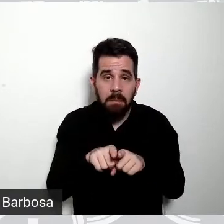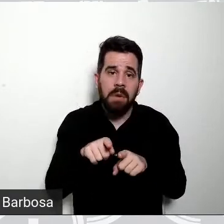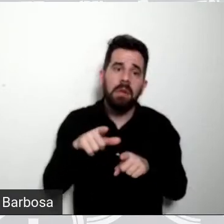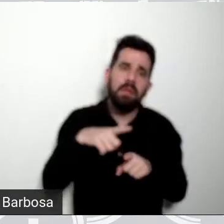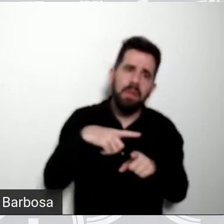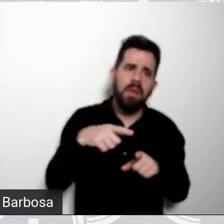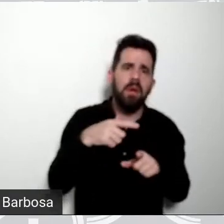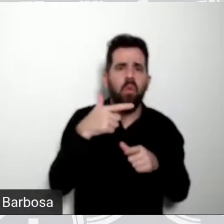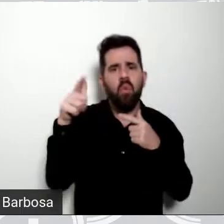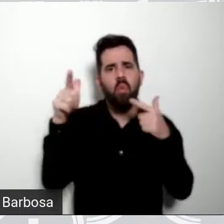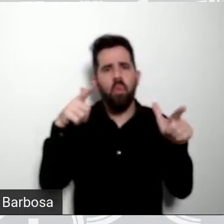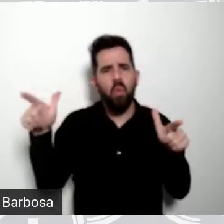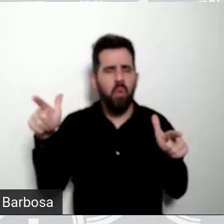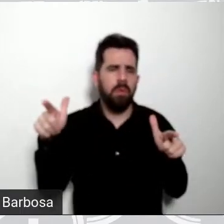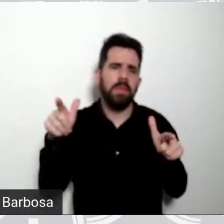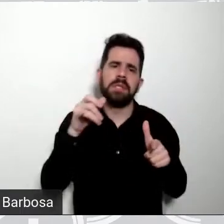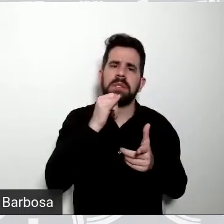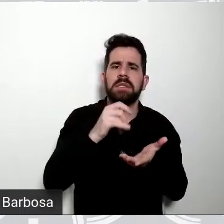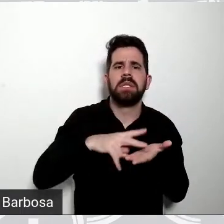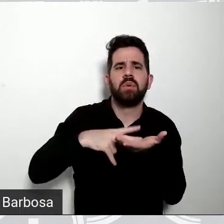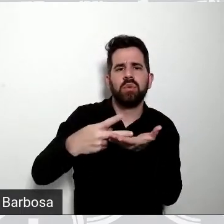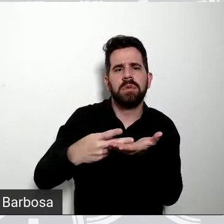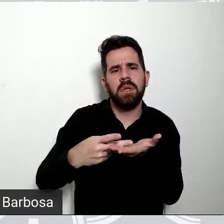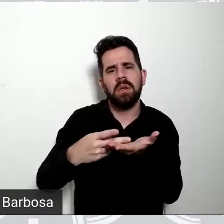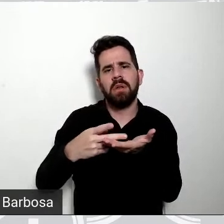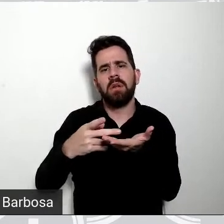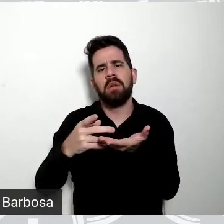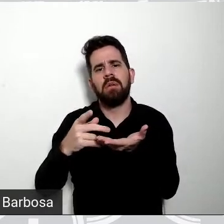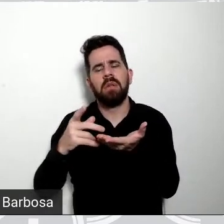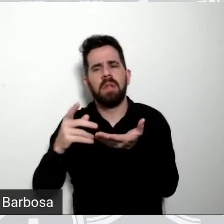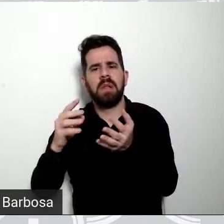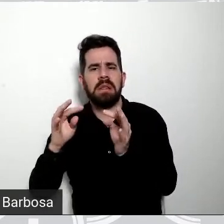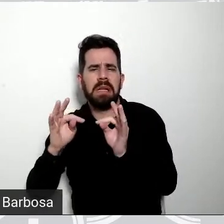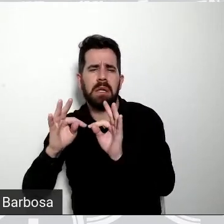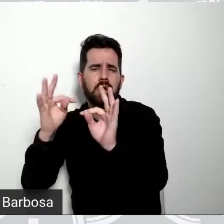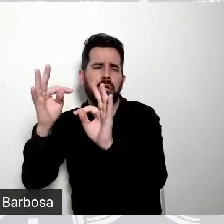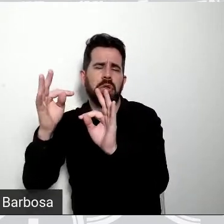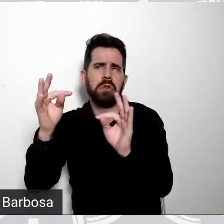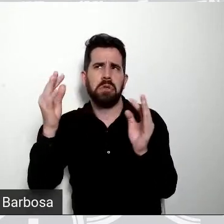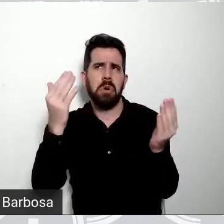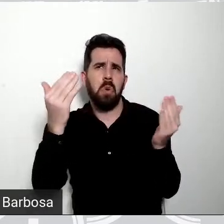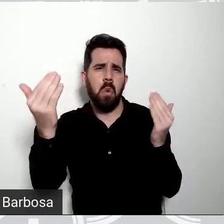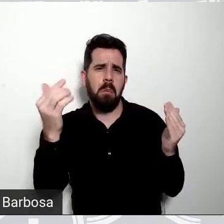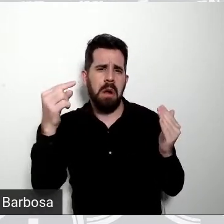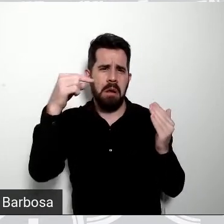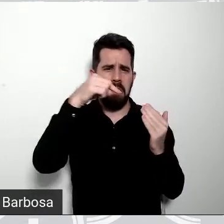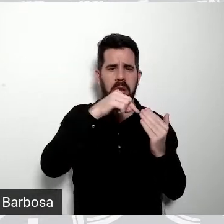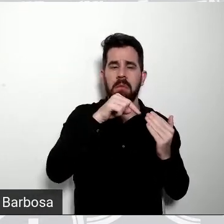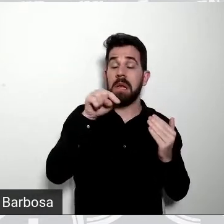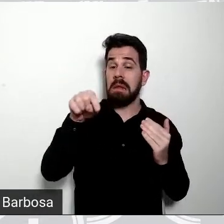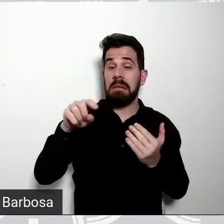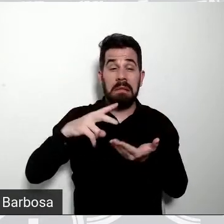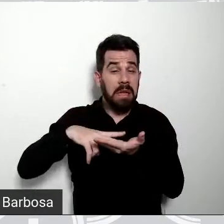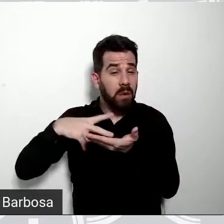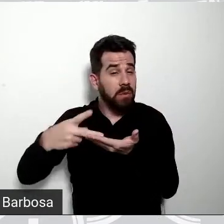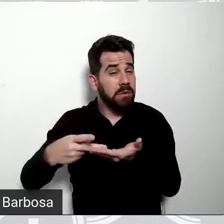tecnológicas, né, comparadas com a atualidade, são traduções de uma literariedade,